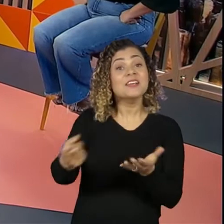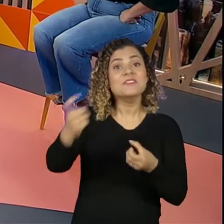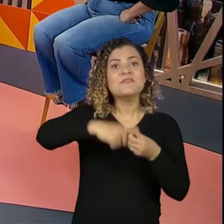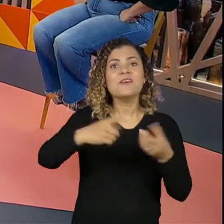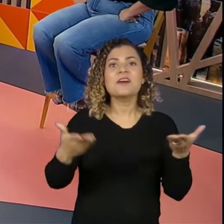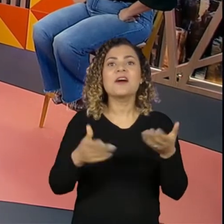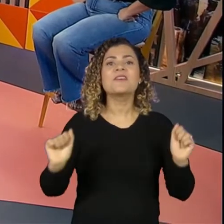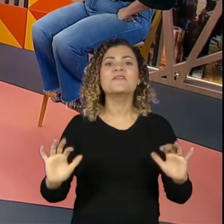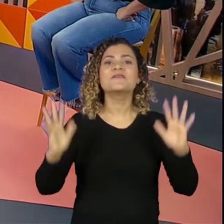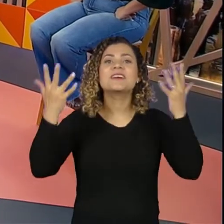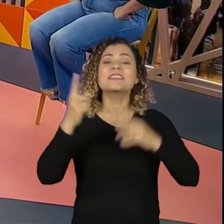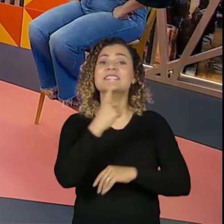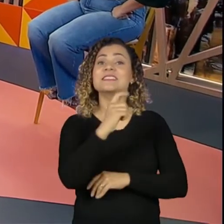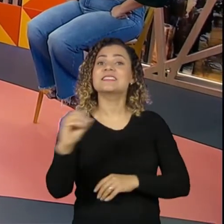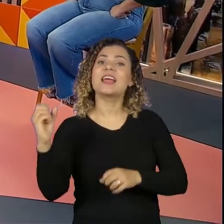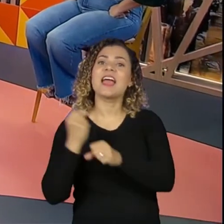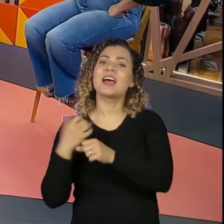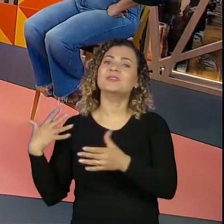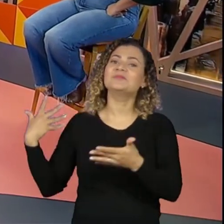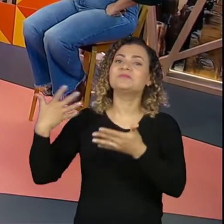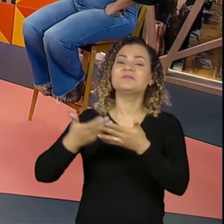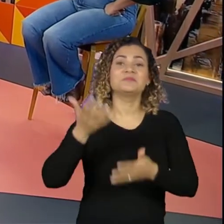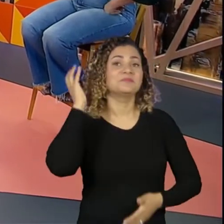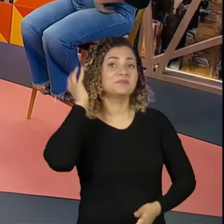Não sai daí que a gente volta logo.